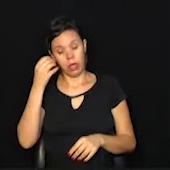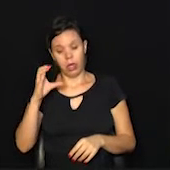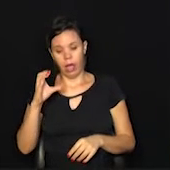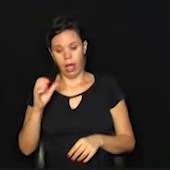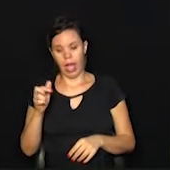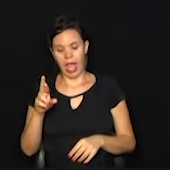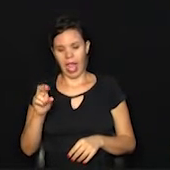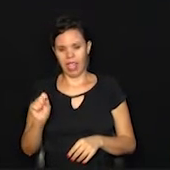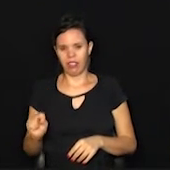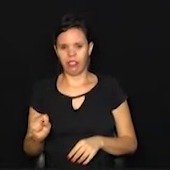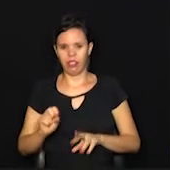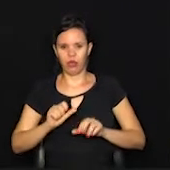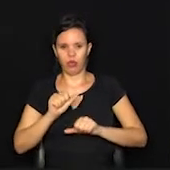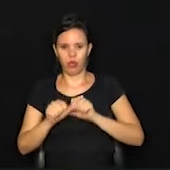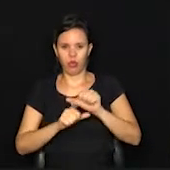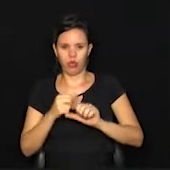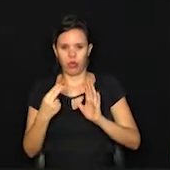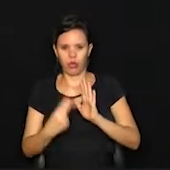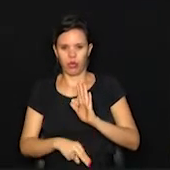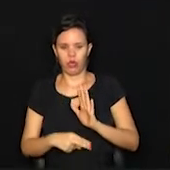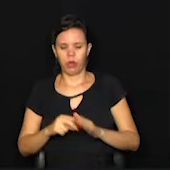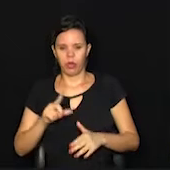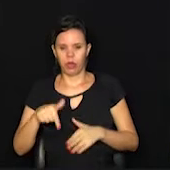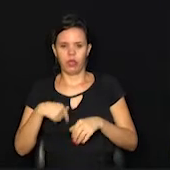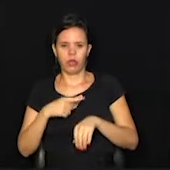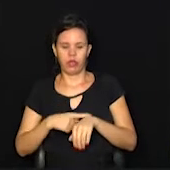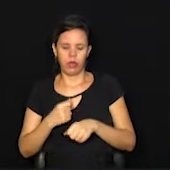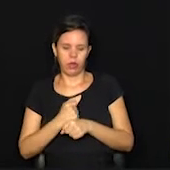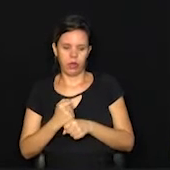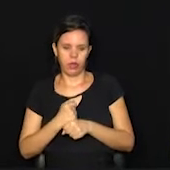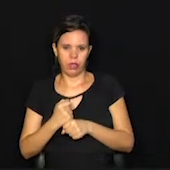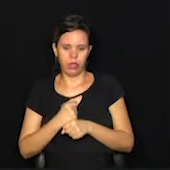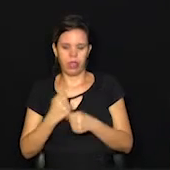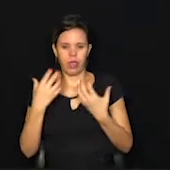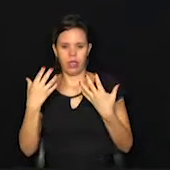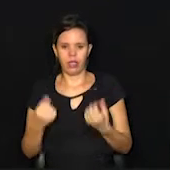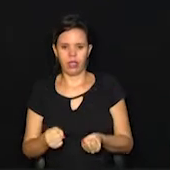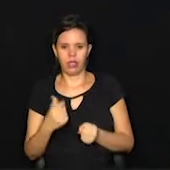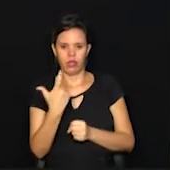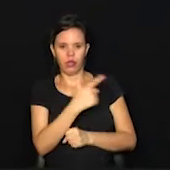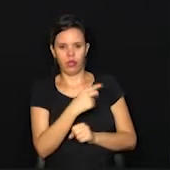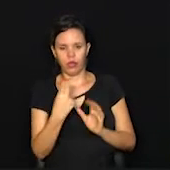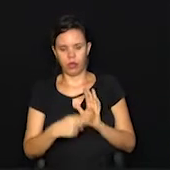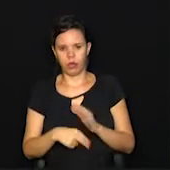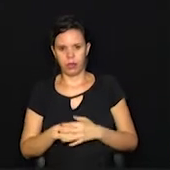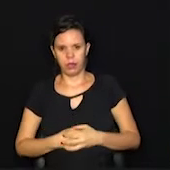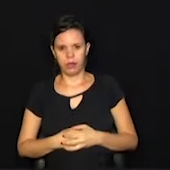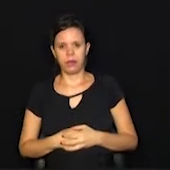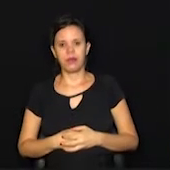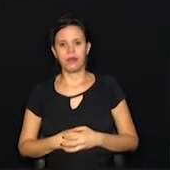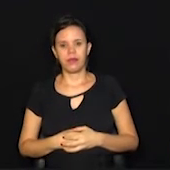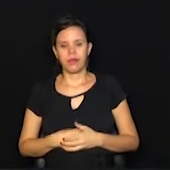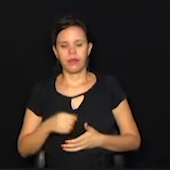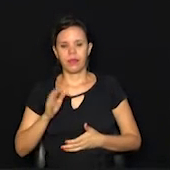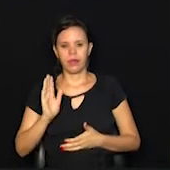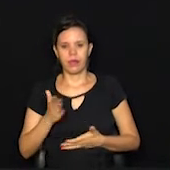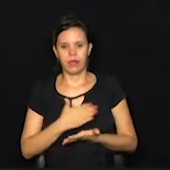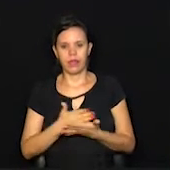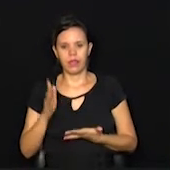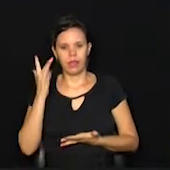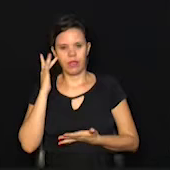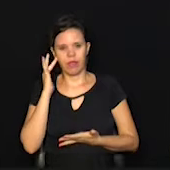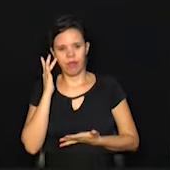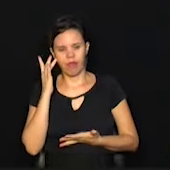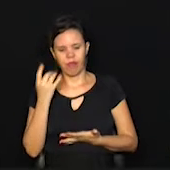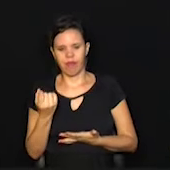Walter algum tempo eu assumir esse outro nome né então ali eu já comecei a achar que se